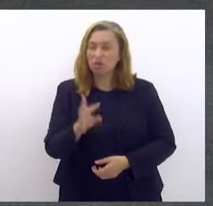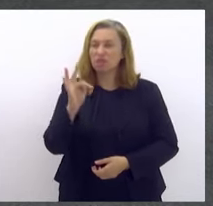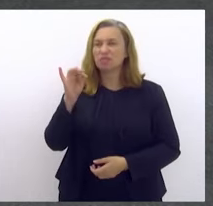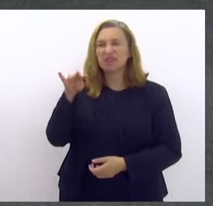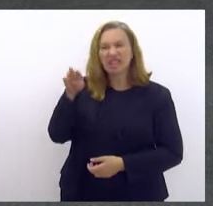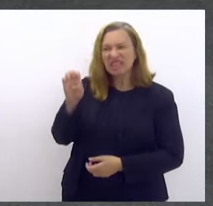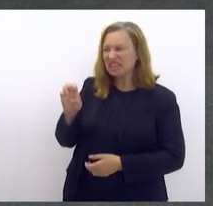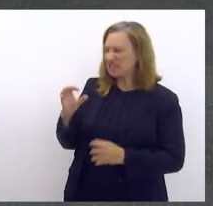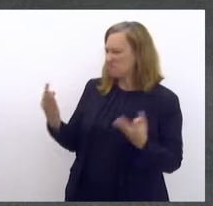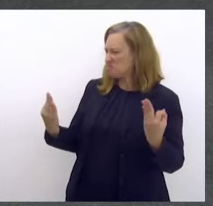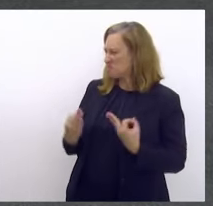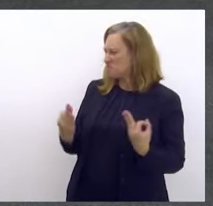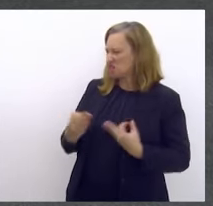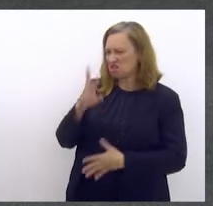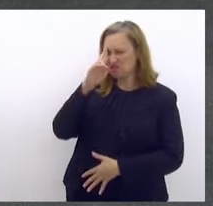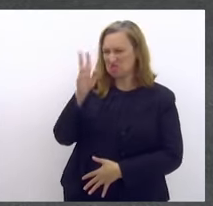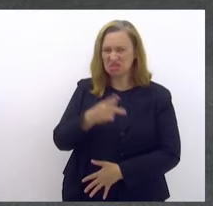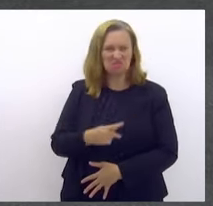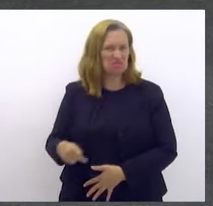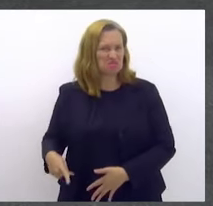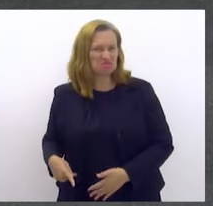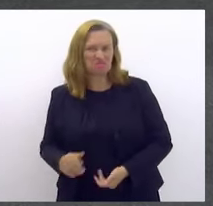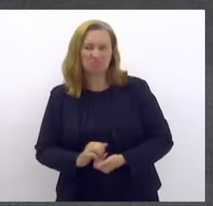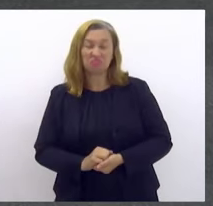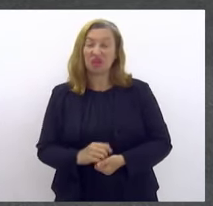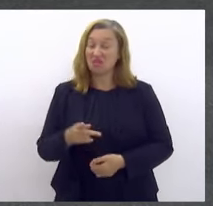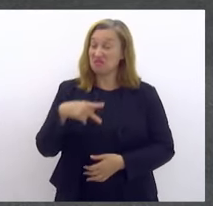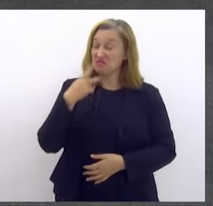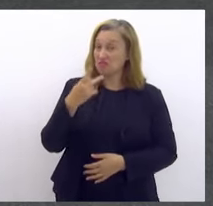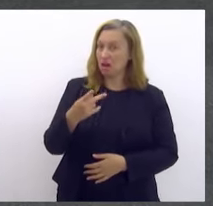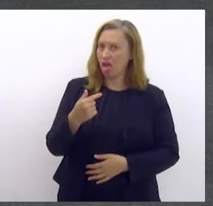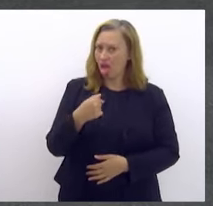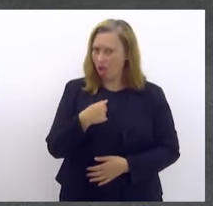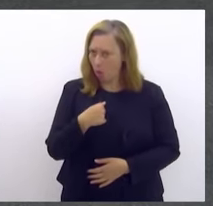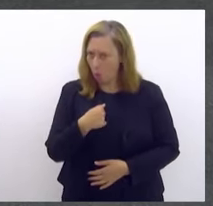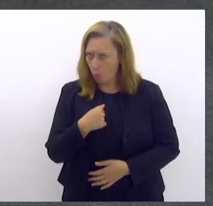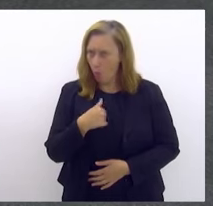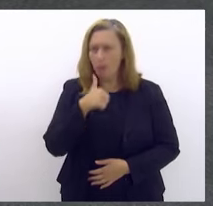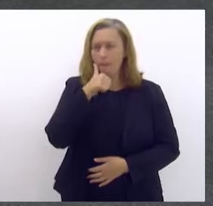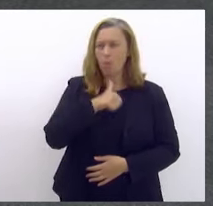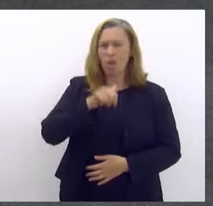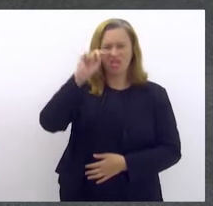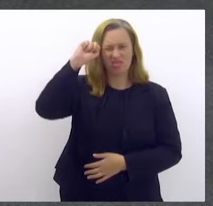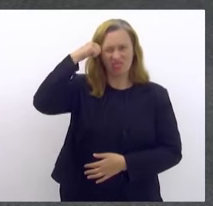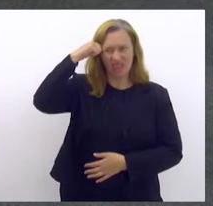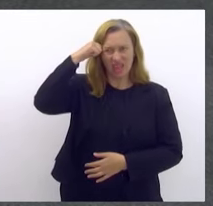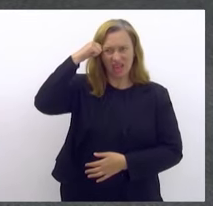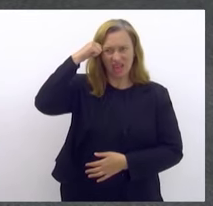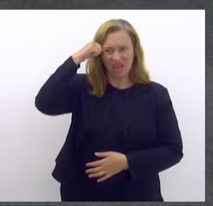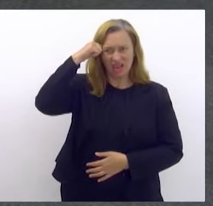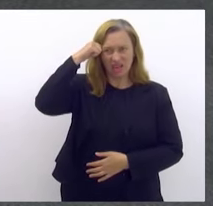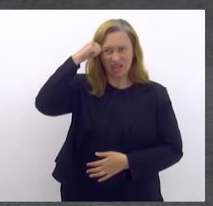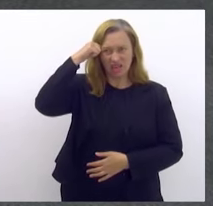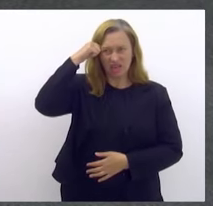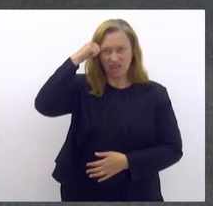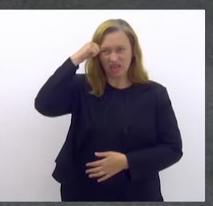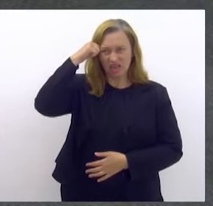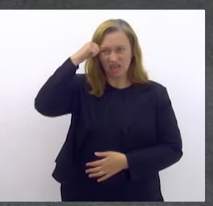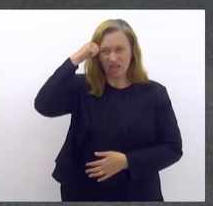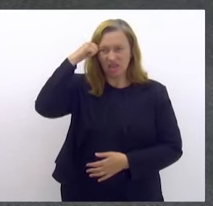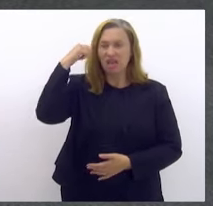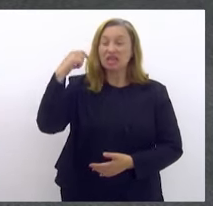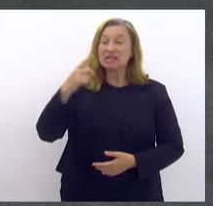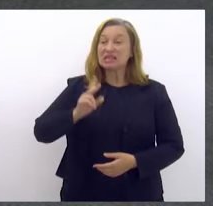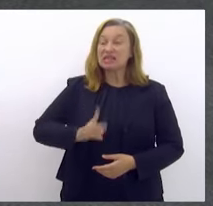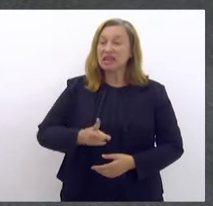Silva é genial, senhor presidente. Ela diz: eu, uma mulher negra, empregada doméstica a minha vida